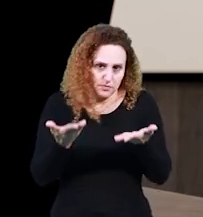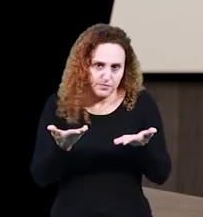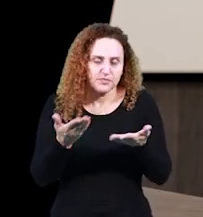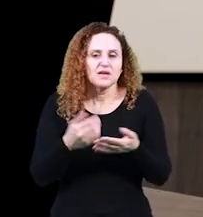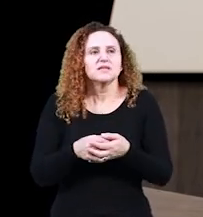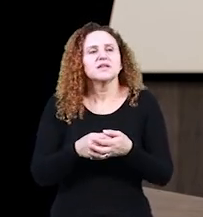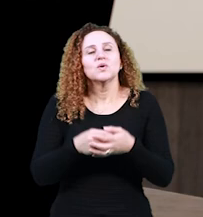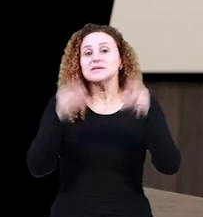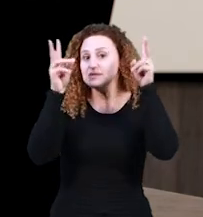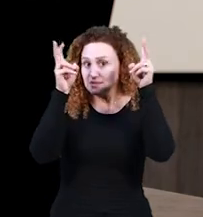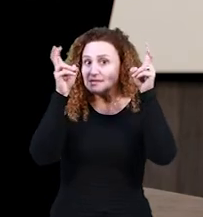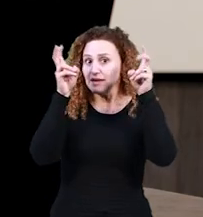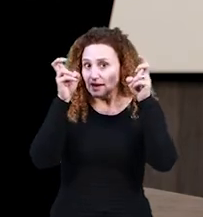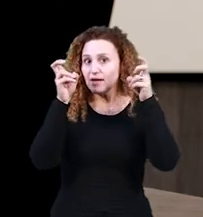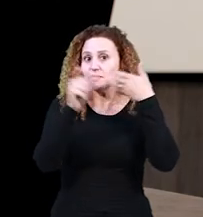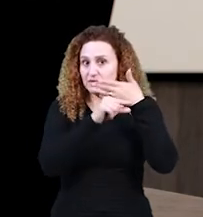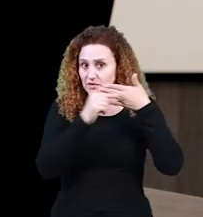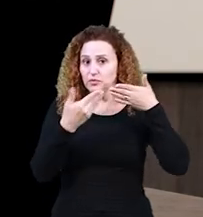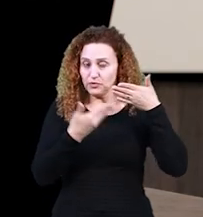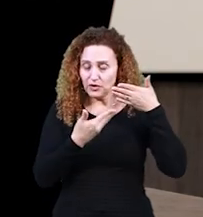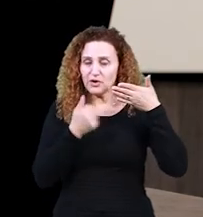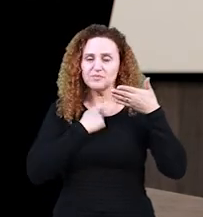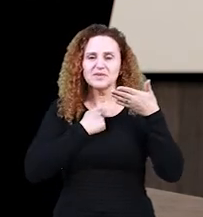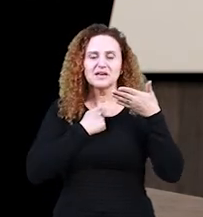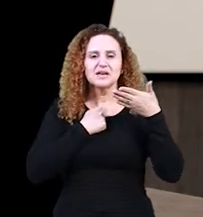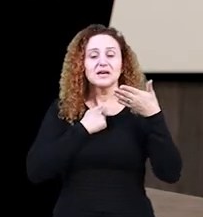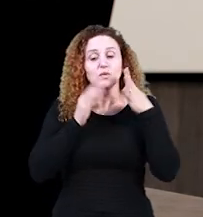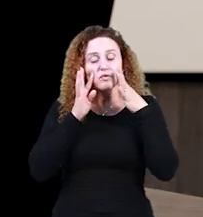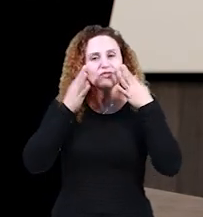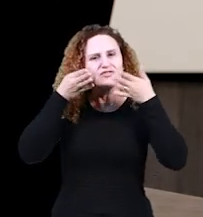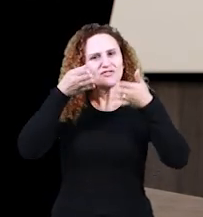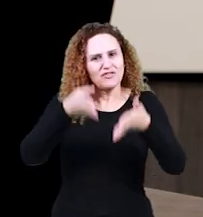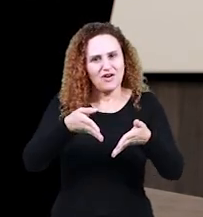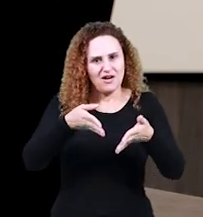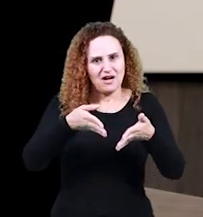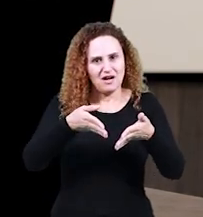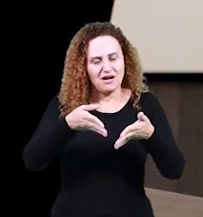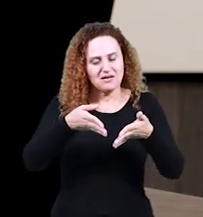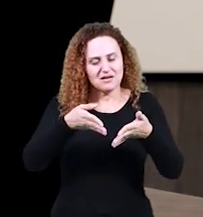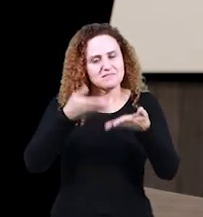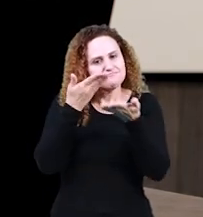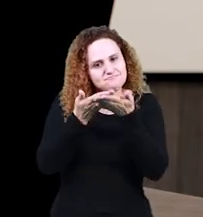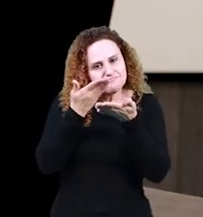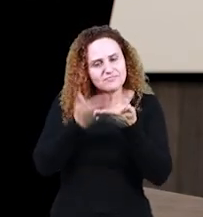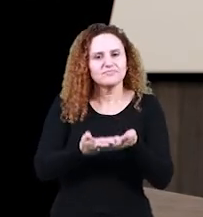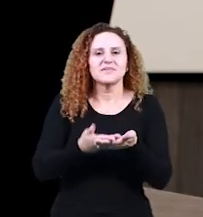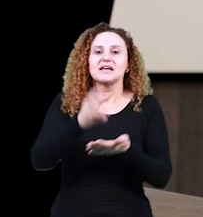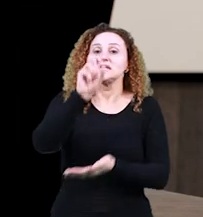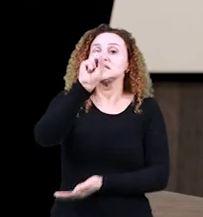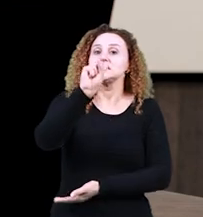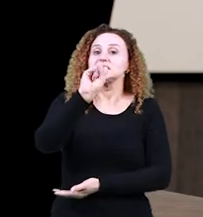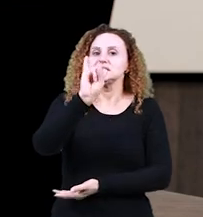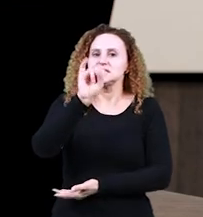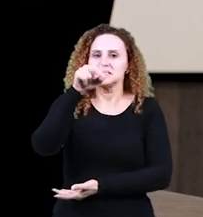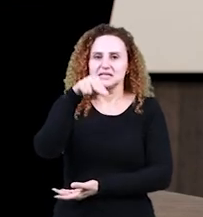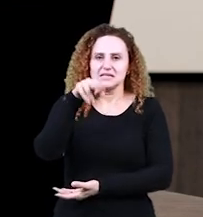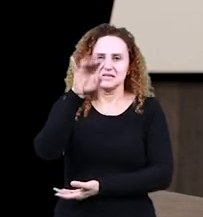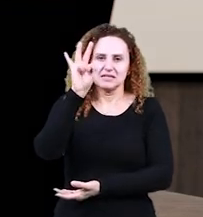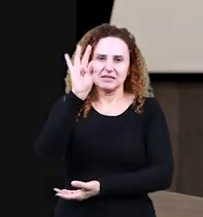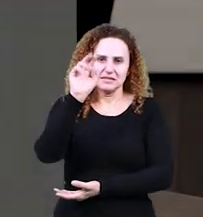então hoje era ativismo se diferencia também nesse sentido porque eu cheguei ativismo centro aos estudos na